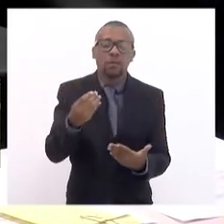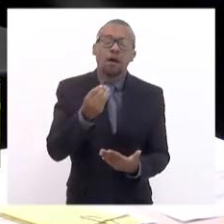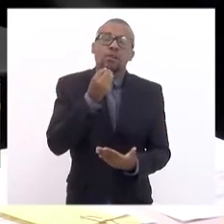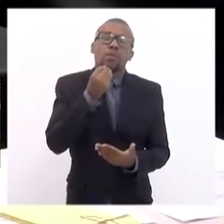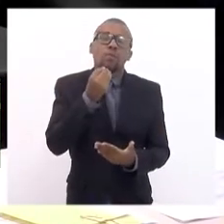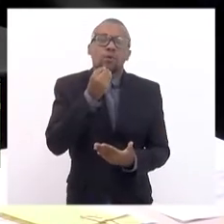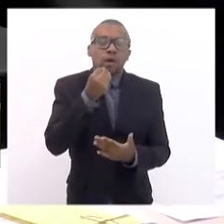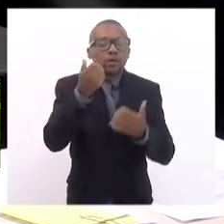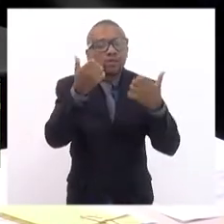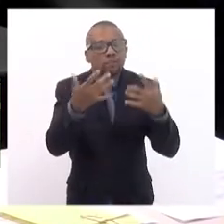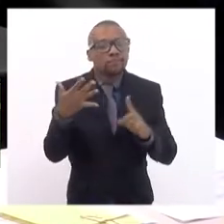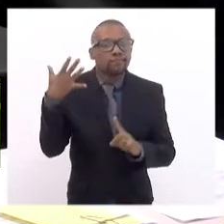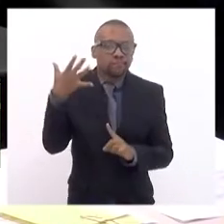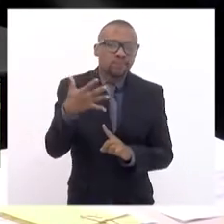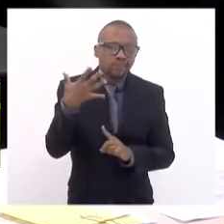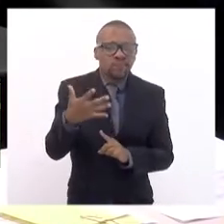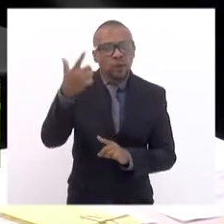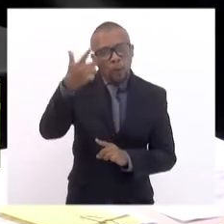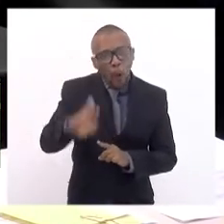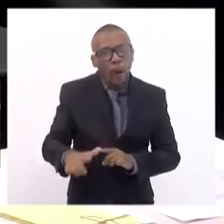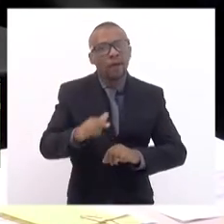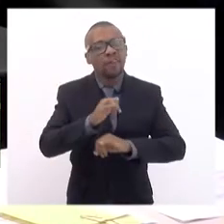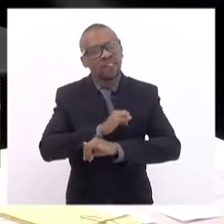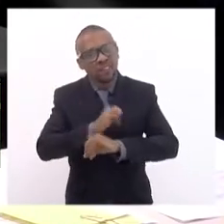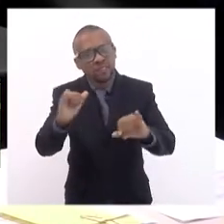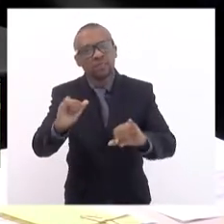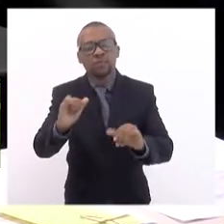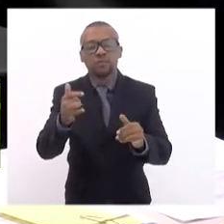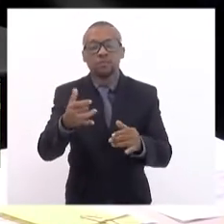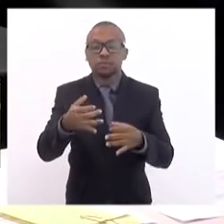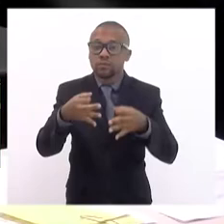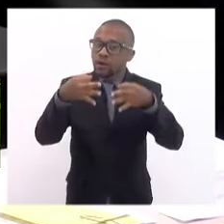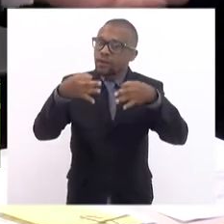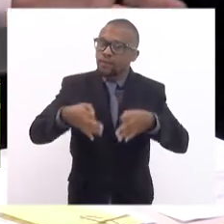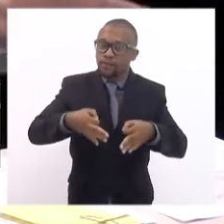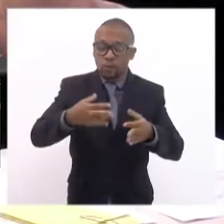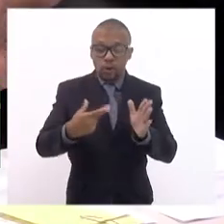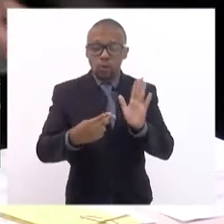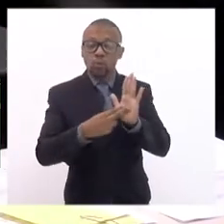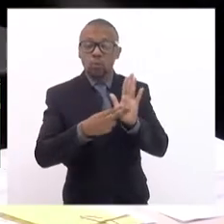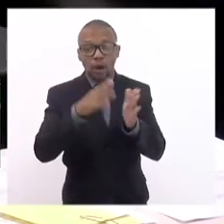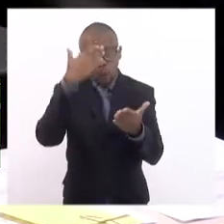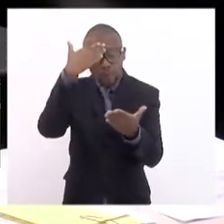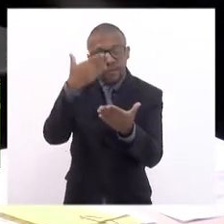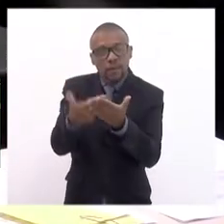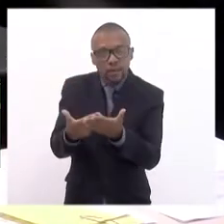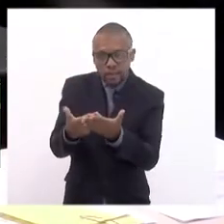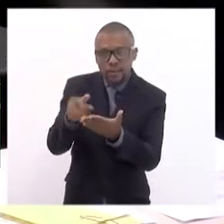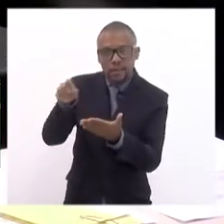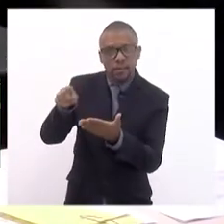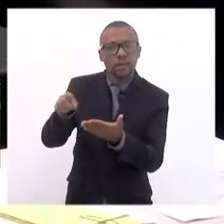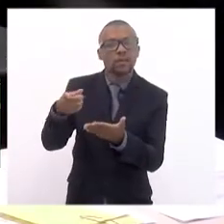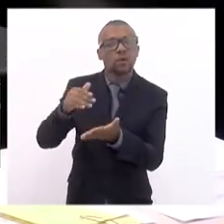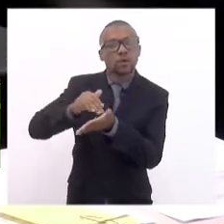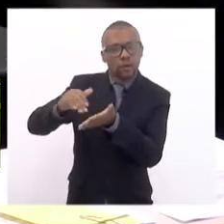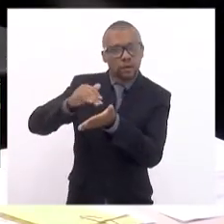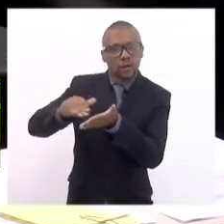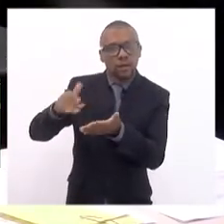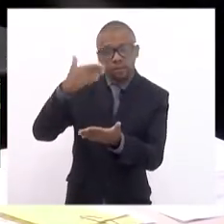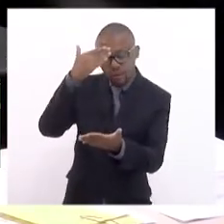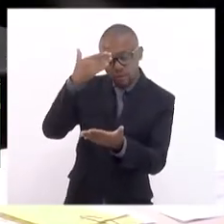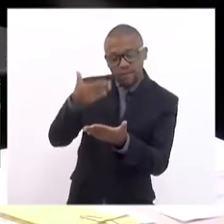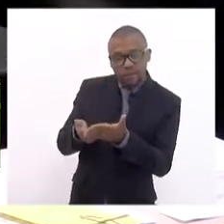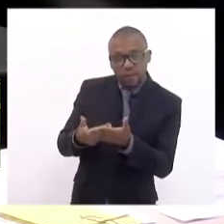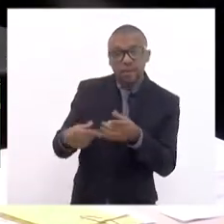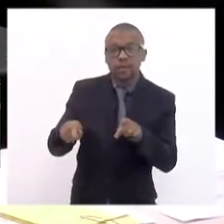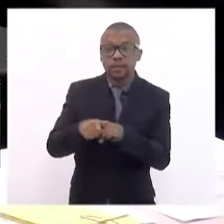mais uma vez reafirmo a confiança que o secretário vem depositando e a Procuradoria-Geral do Estado